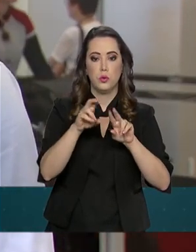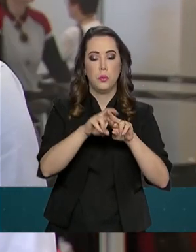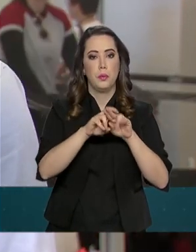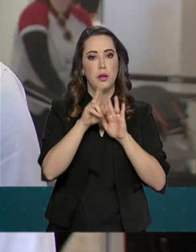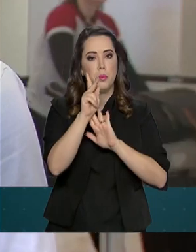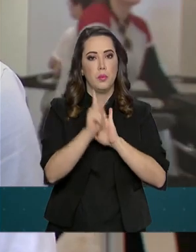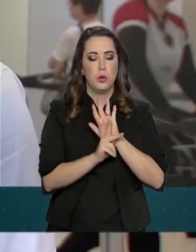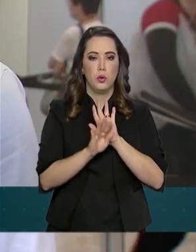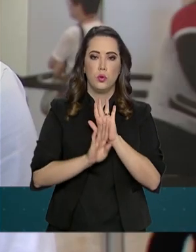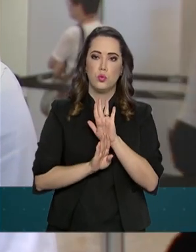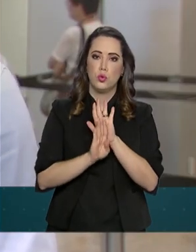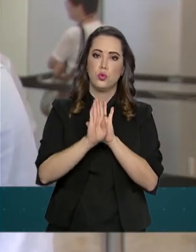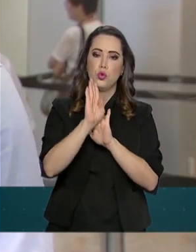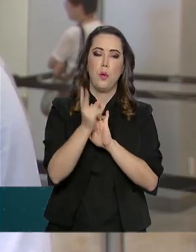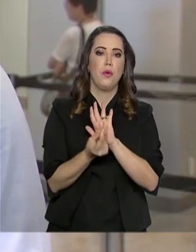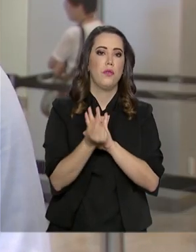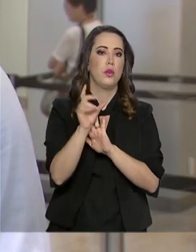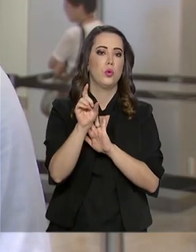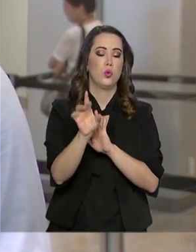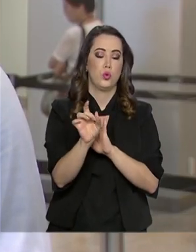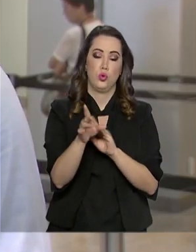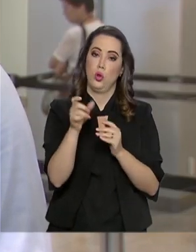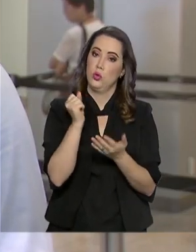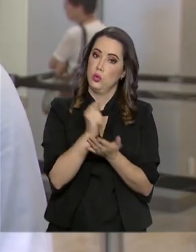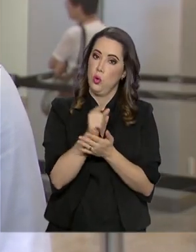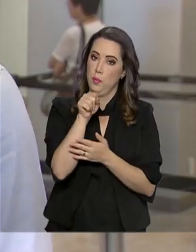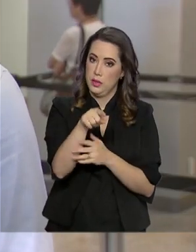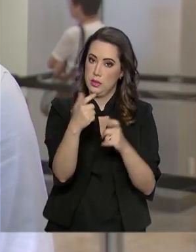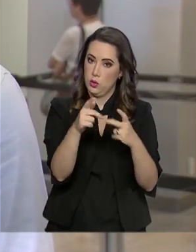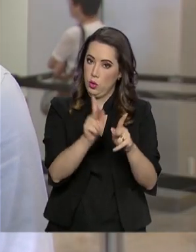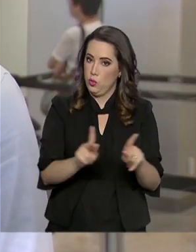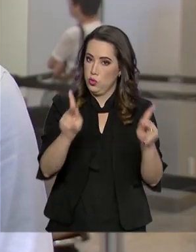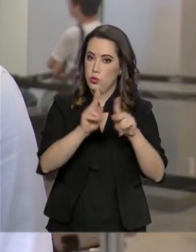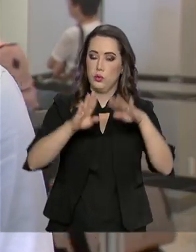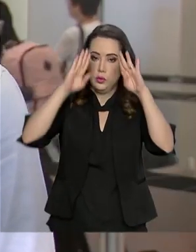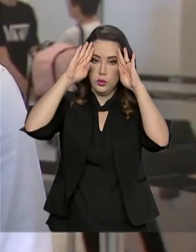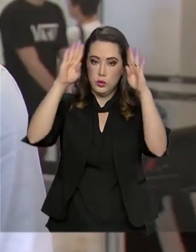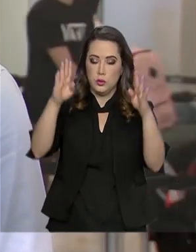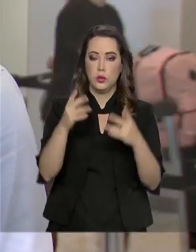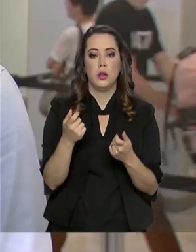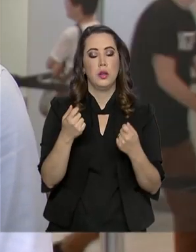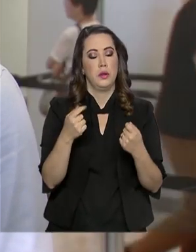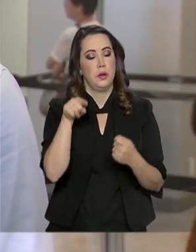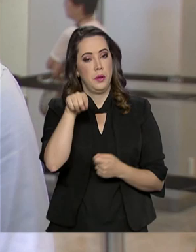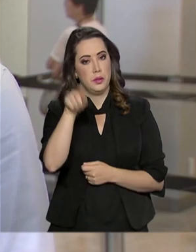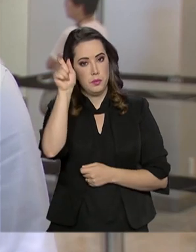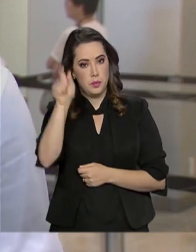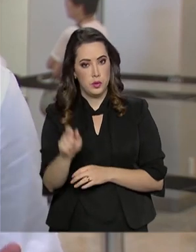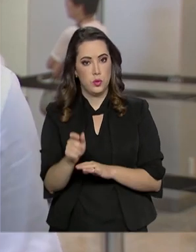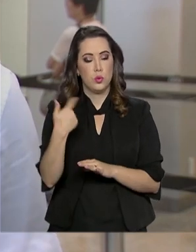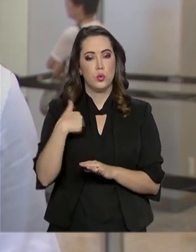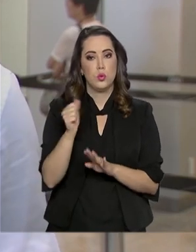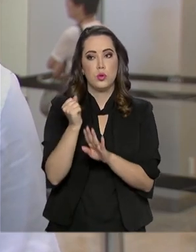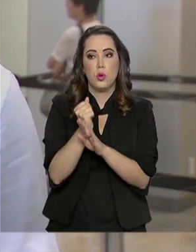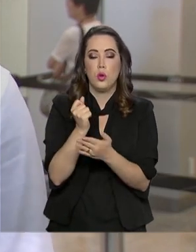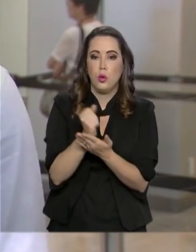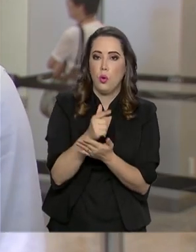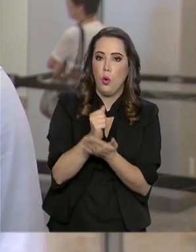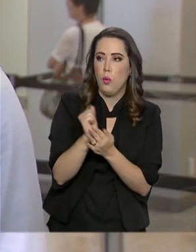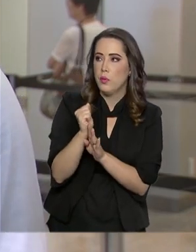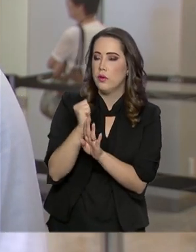aumenta o valor apenas das compras nesses estabelecimentos a cota é isenta de impostos de compras de brasileiros realizado no exterior